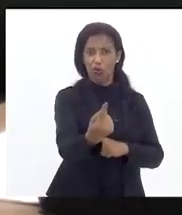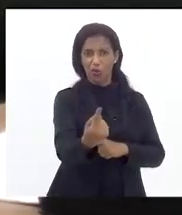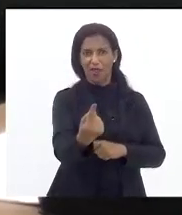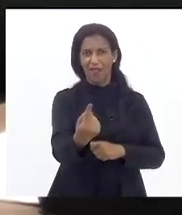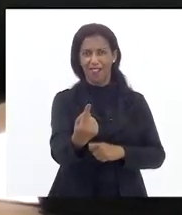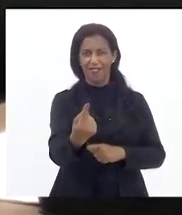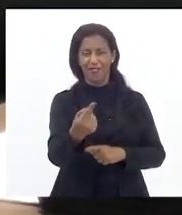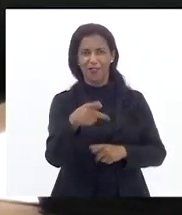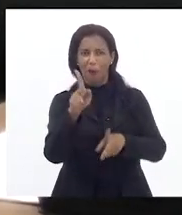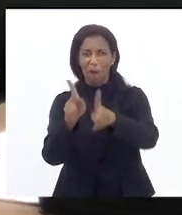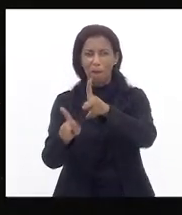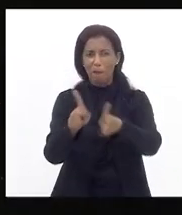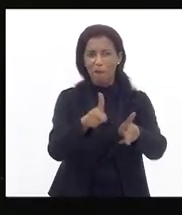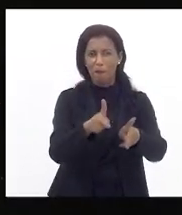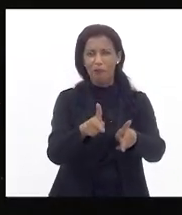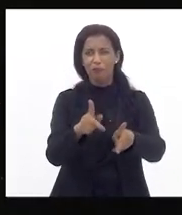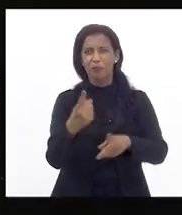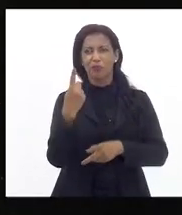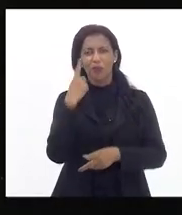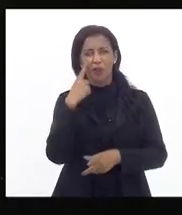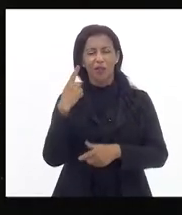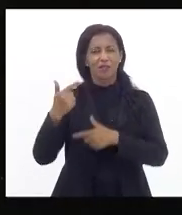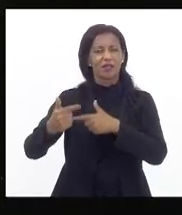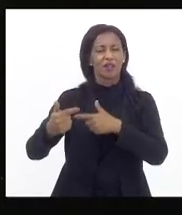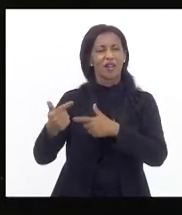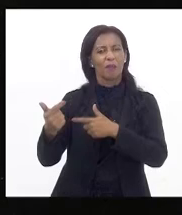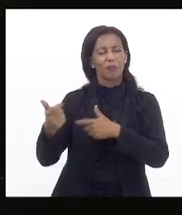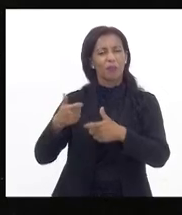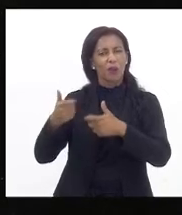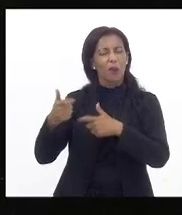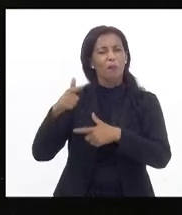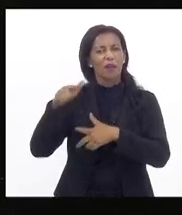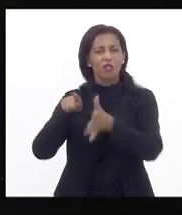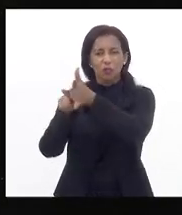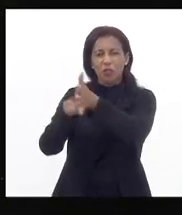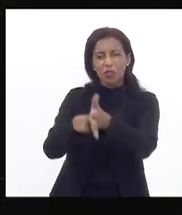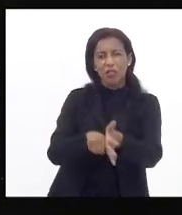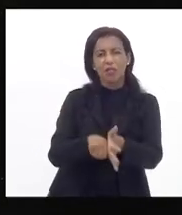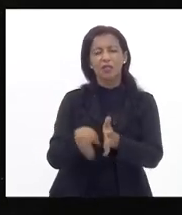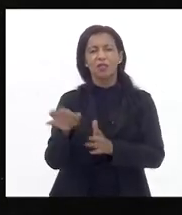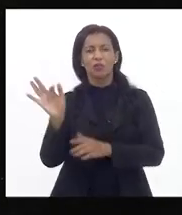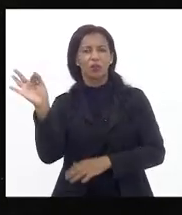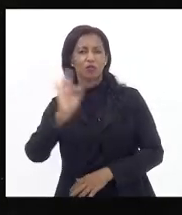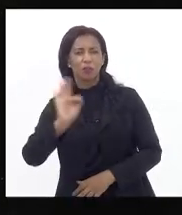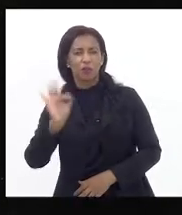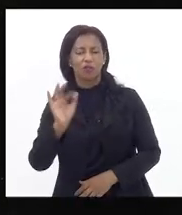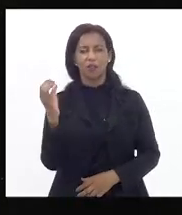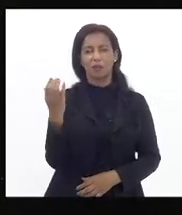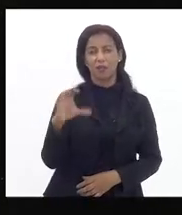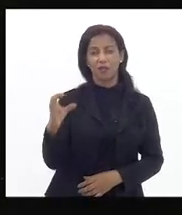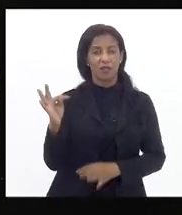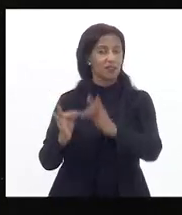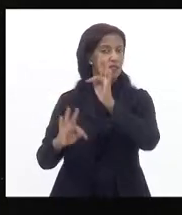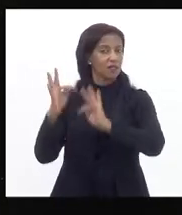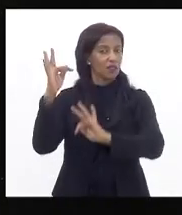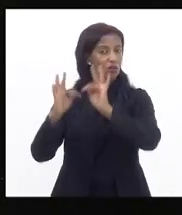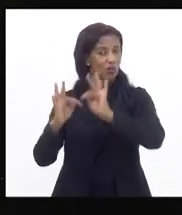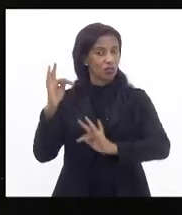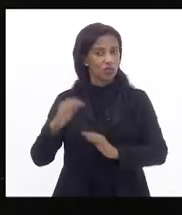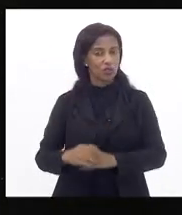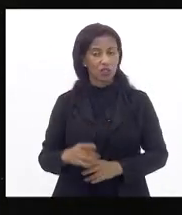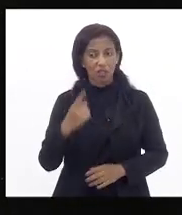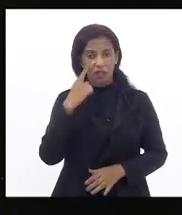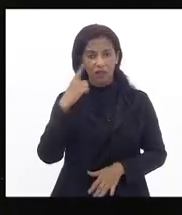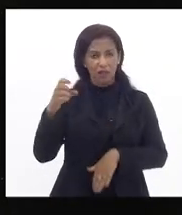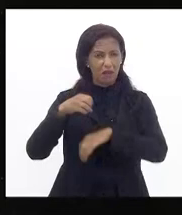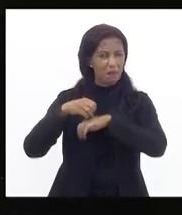trincheiras lutando pela universidade pública pela pesquisa pela Ciência e Tecnologia e vejo